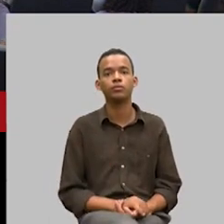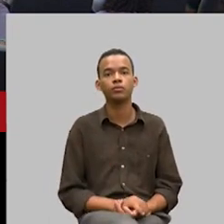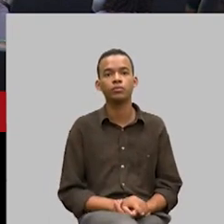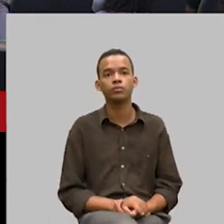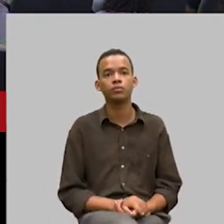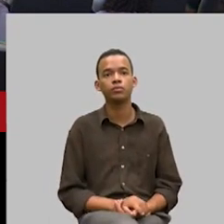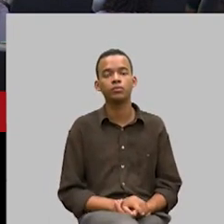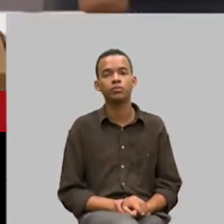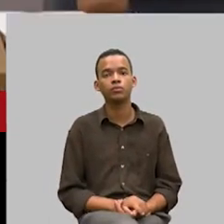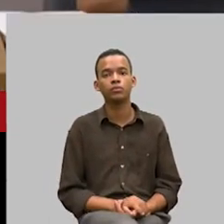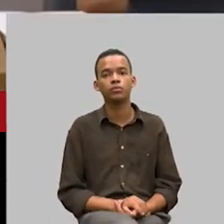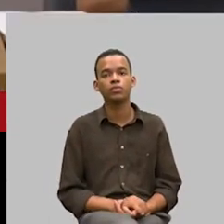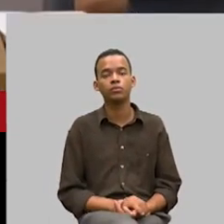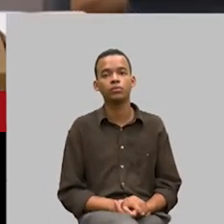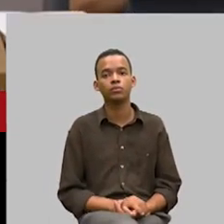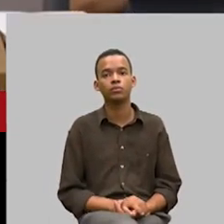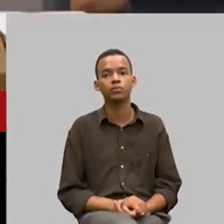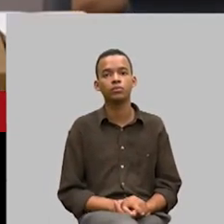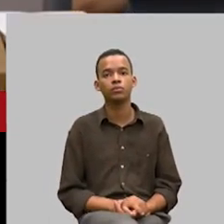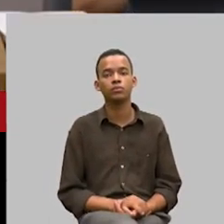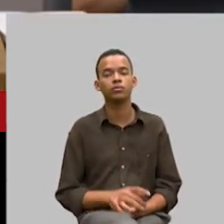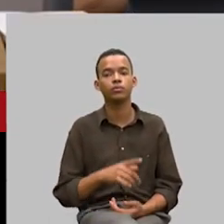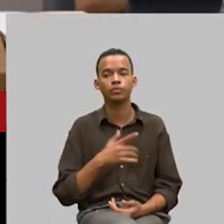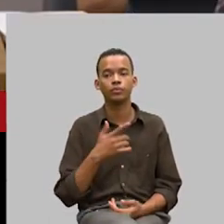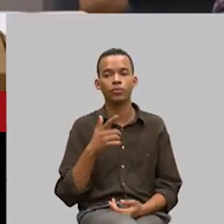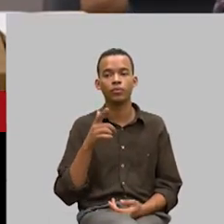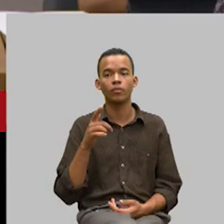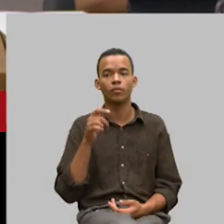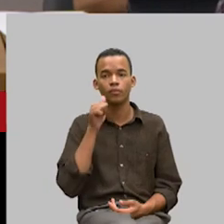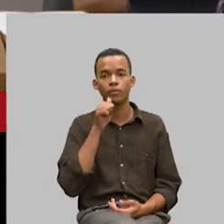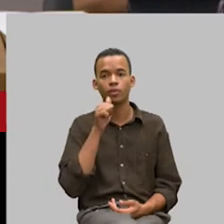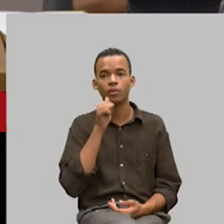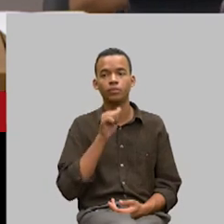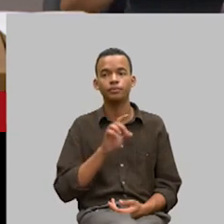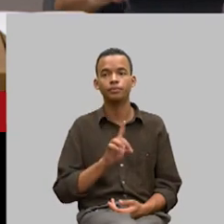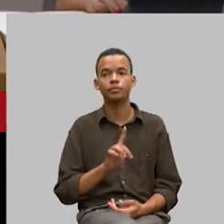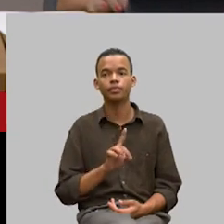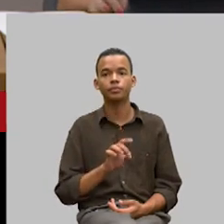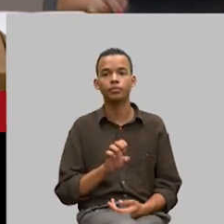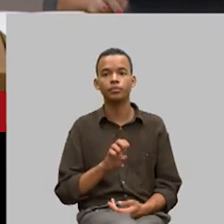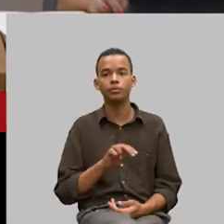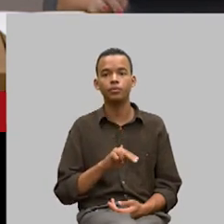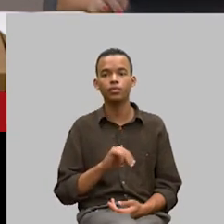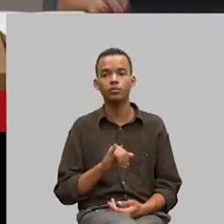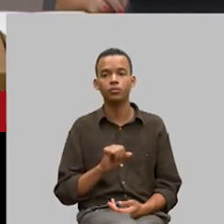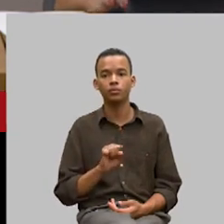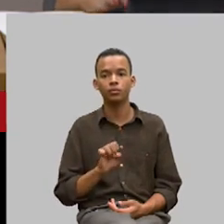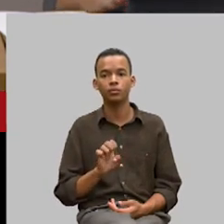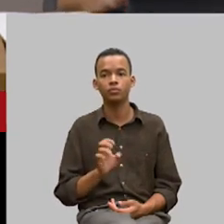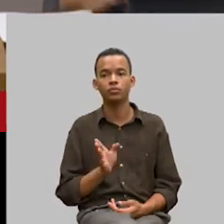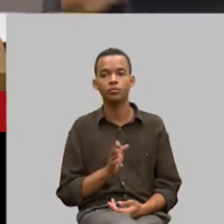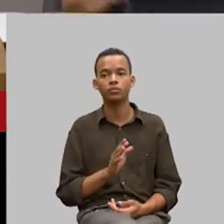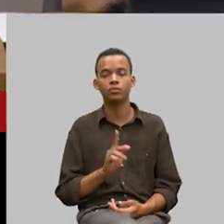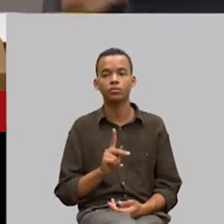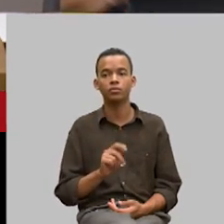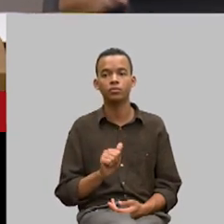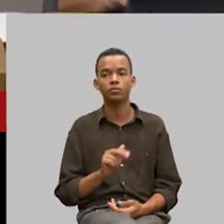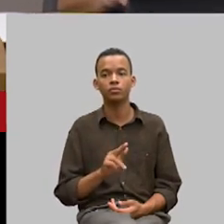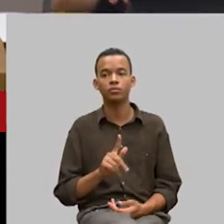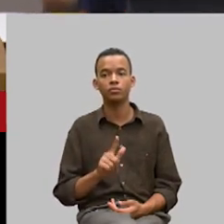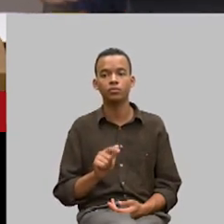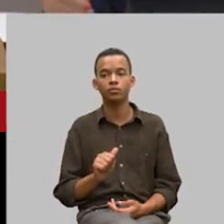Viçosa Denise de Paula Romano coordenadora geral sindicato únicos trabalhadores Educação de Minas Gerais